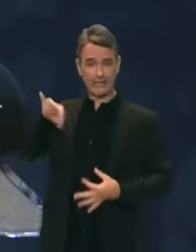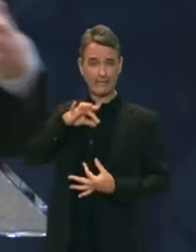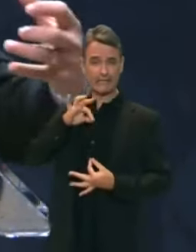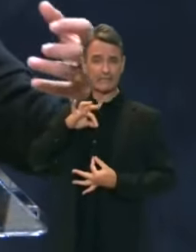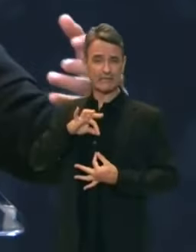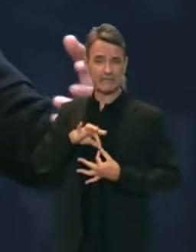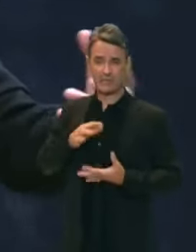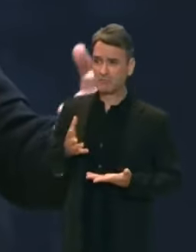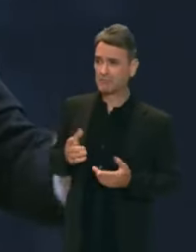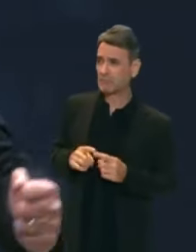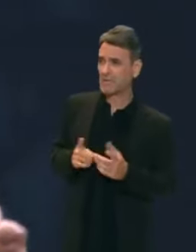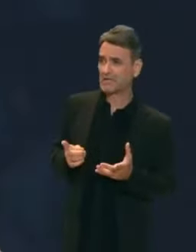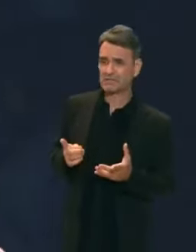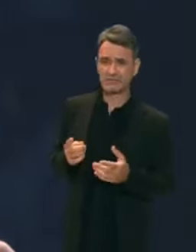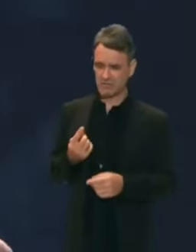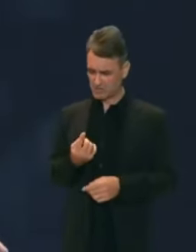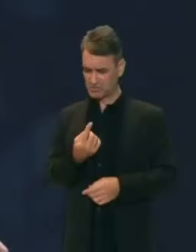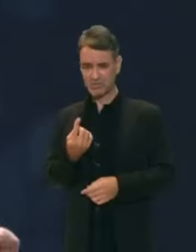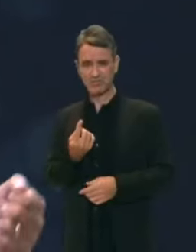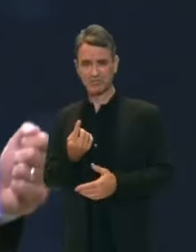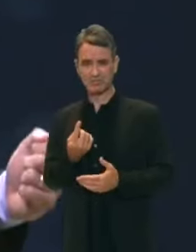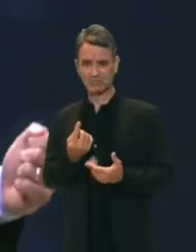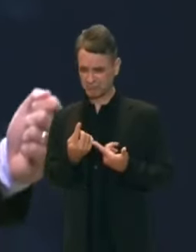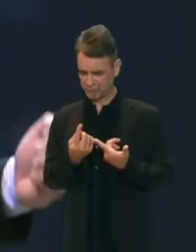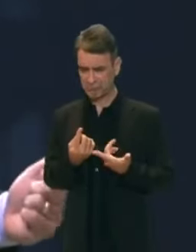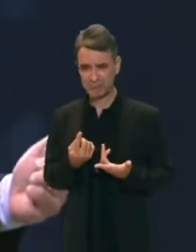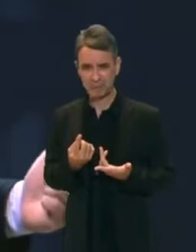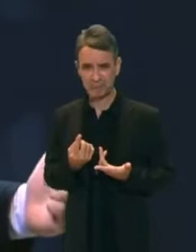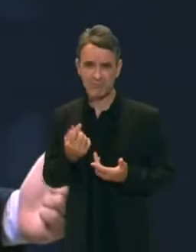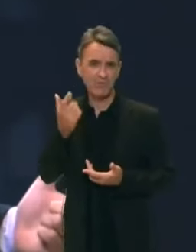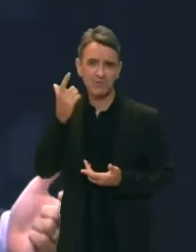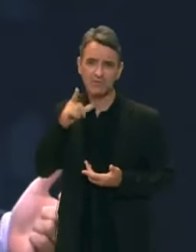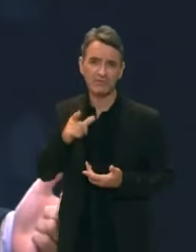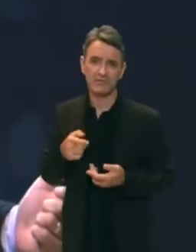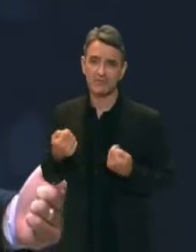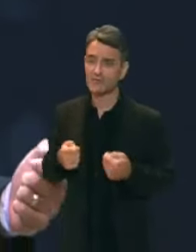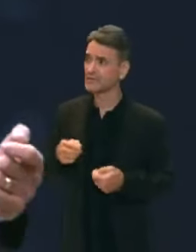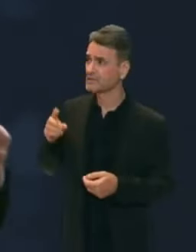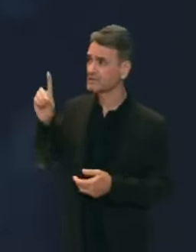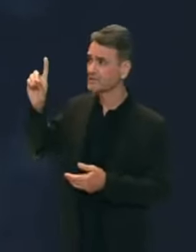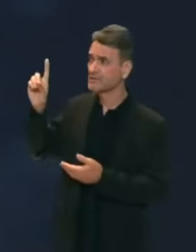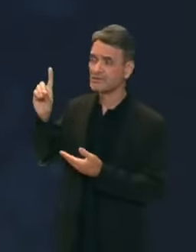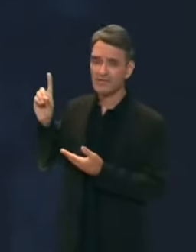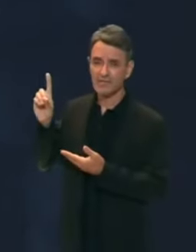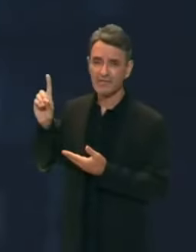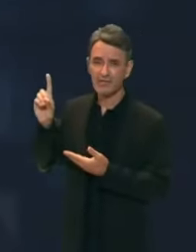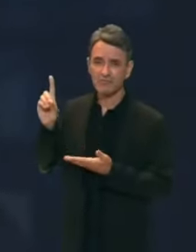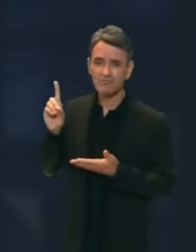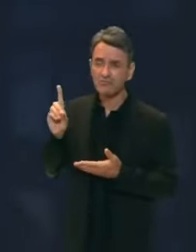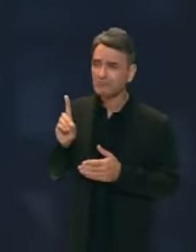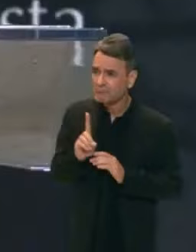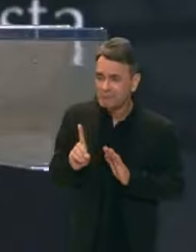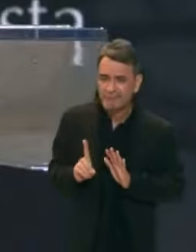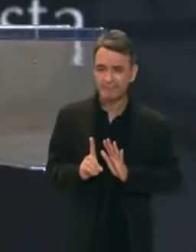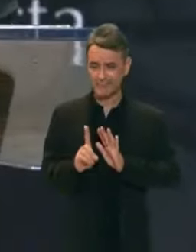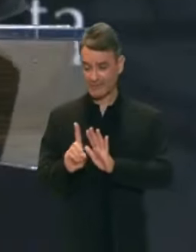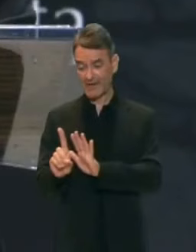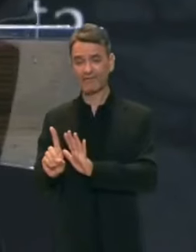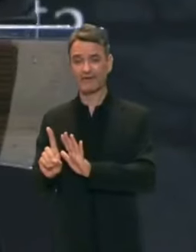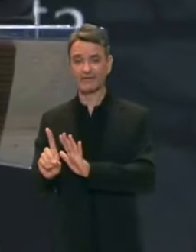podemos lutá-la sozinhos. Nós precisamos que Deus esteja à frente, nos direcionando,